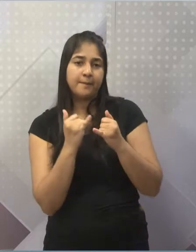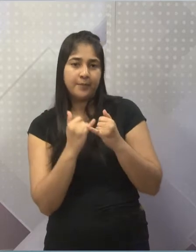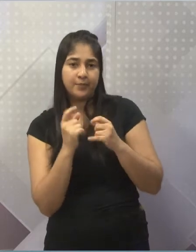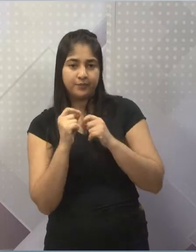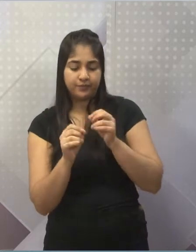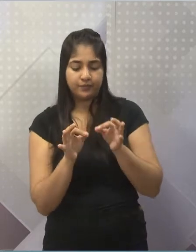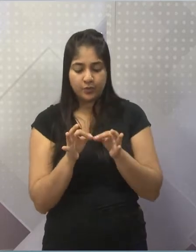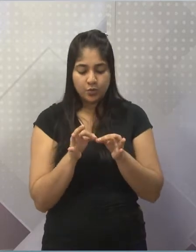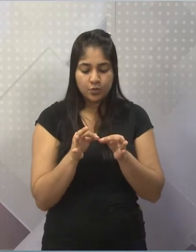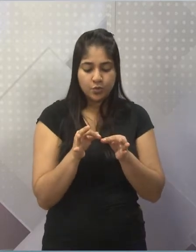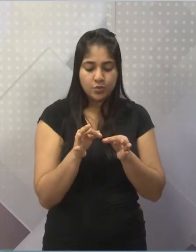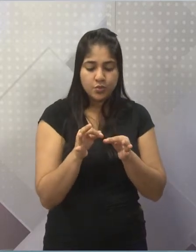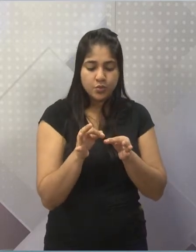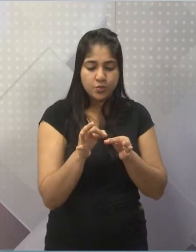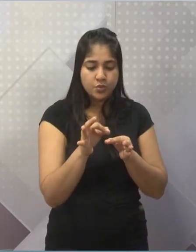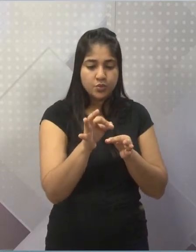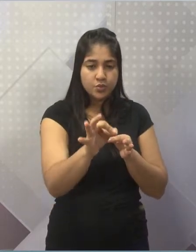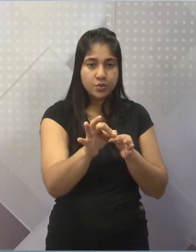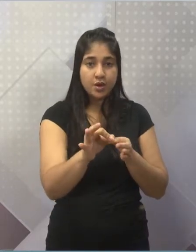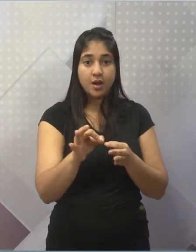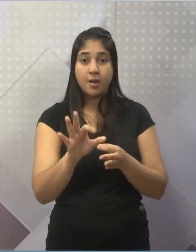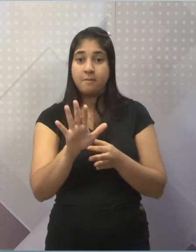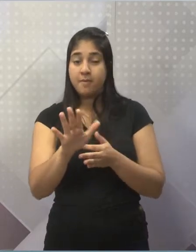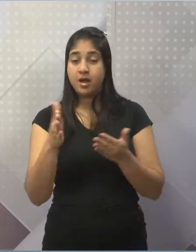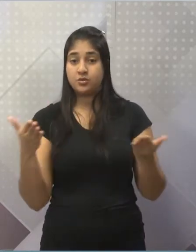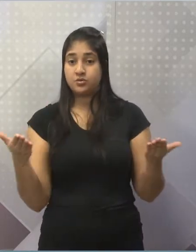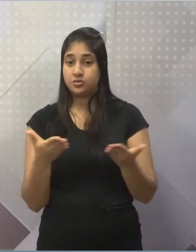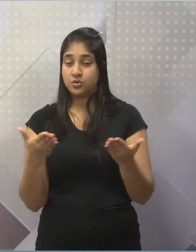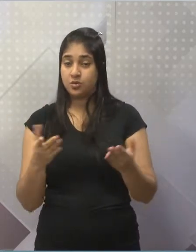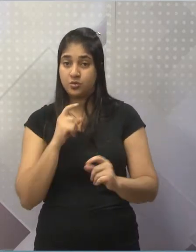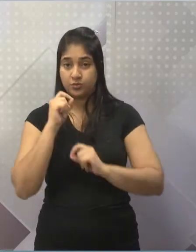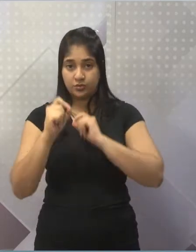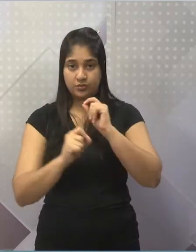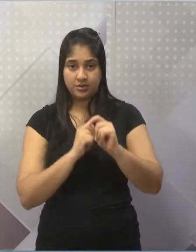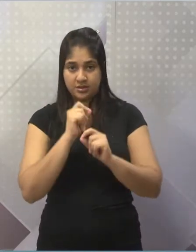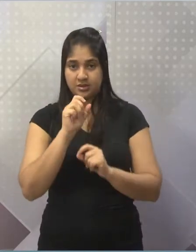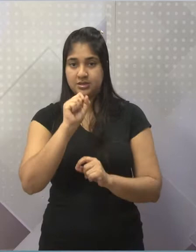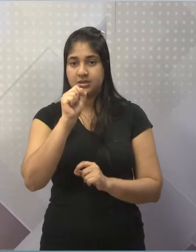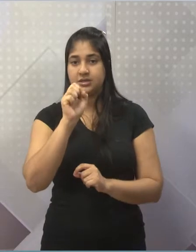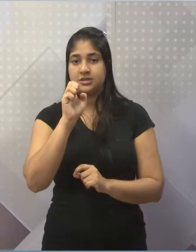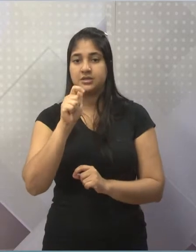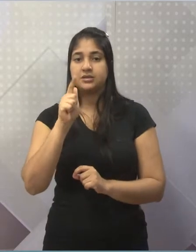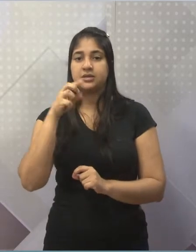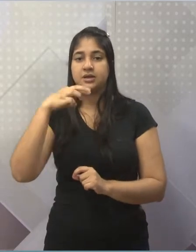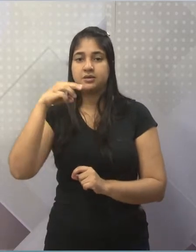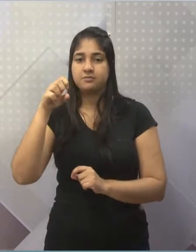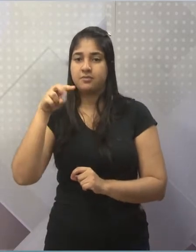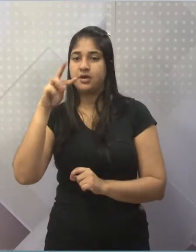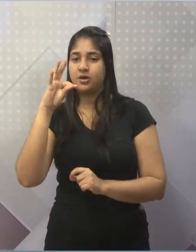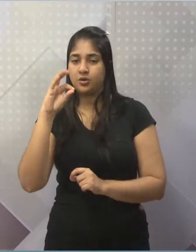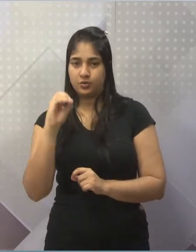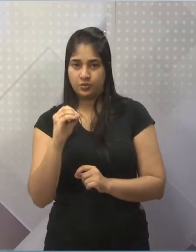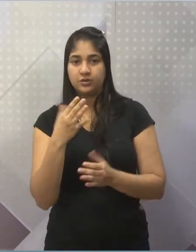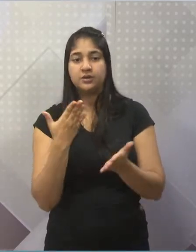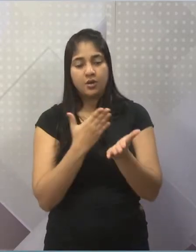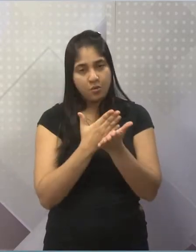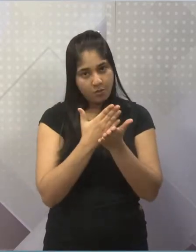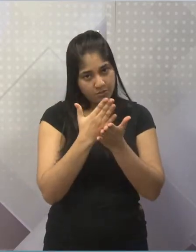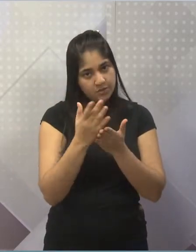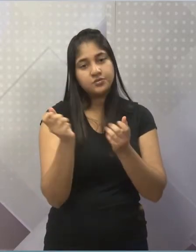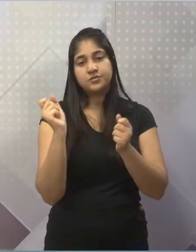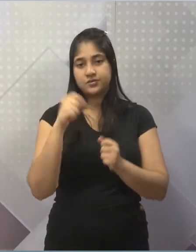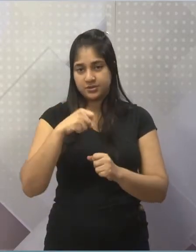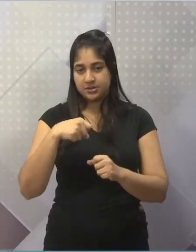começa e não tem fim. Mas o nosso de hoje, segmento, começa e